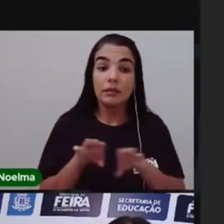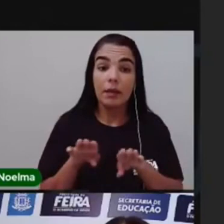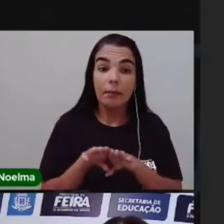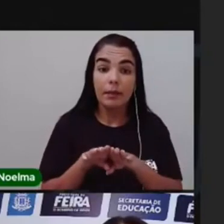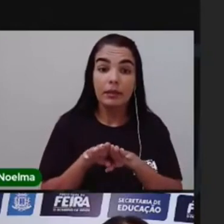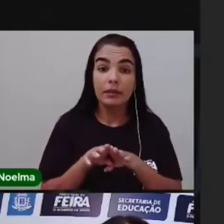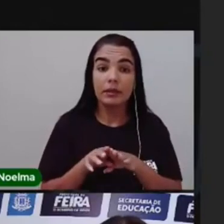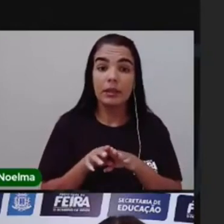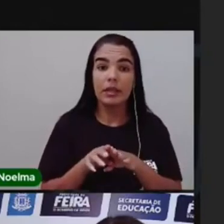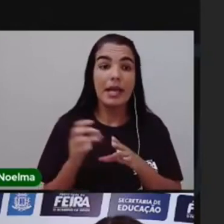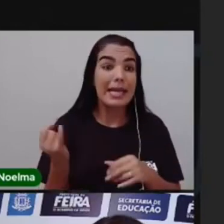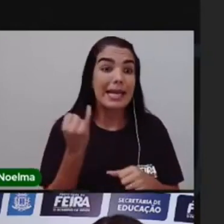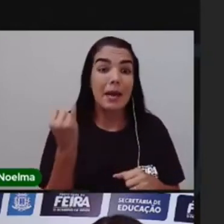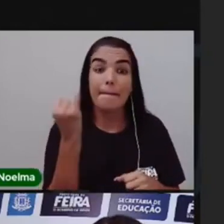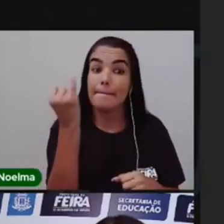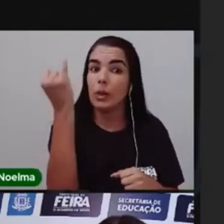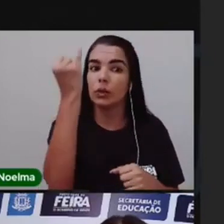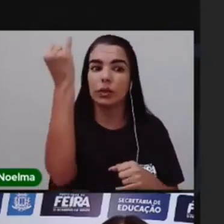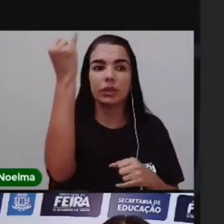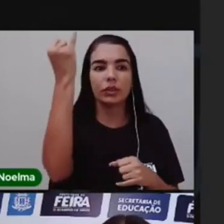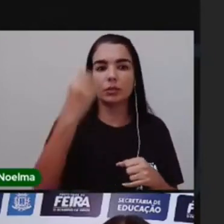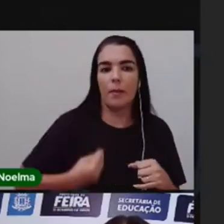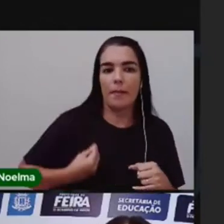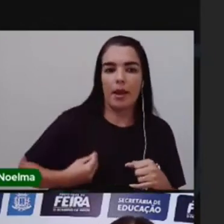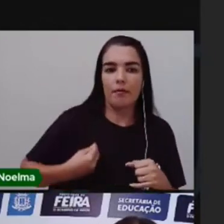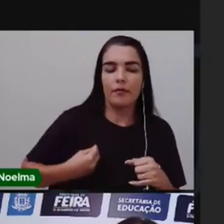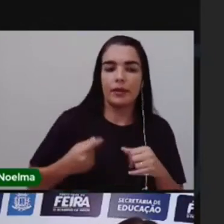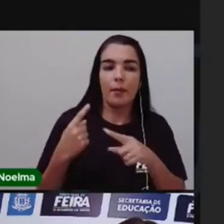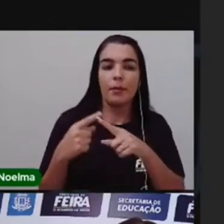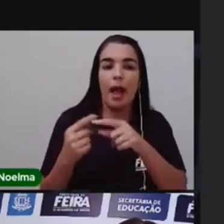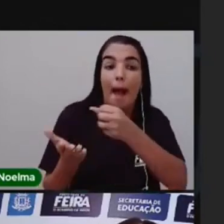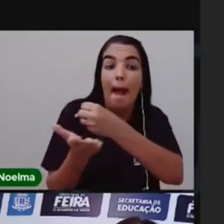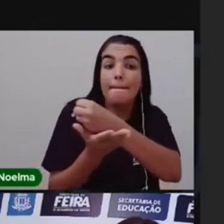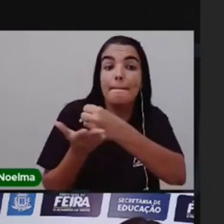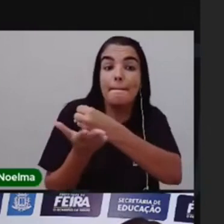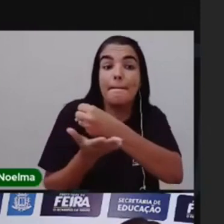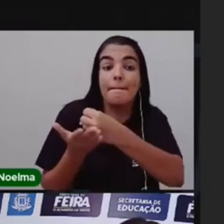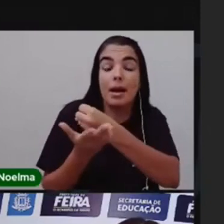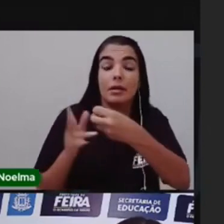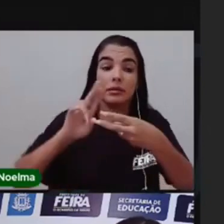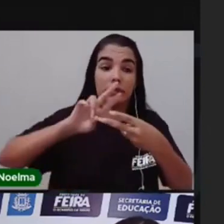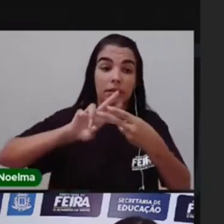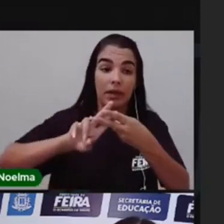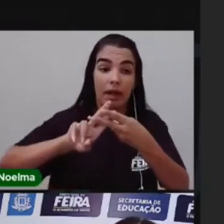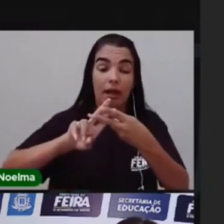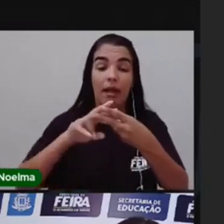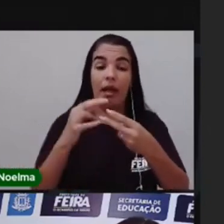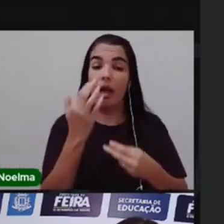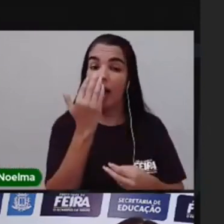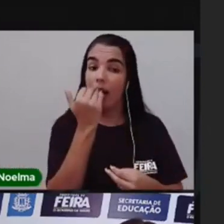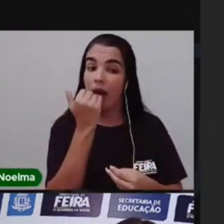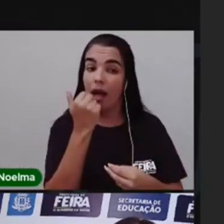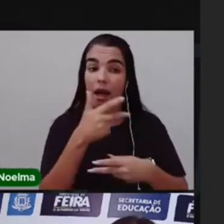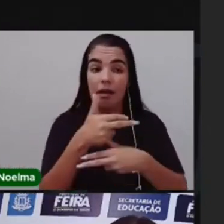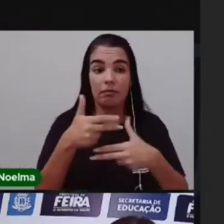à vida de qualquer comunidade, até porque a base, o início da cadeia alimentar começa a